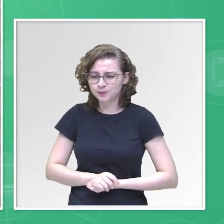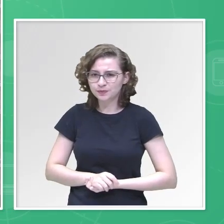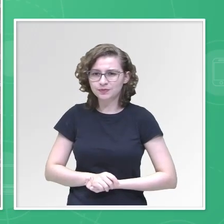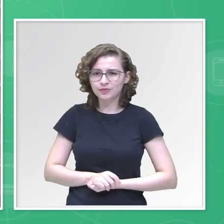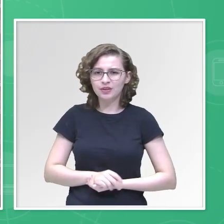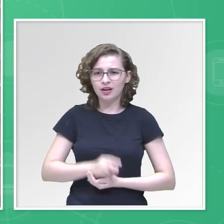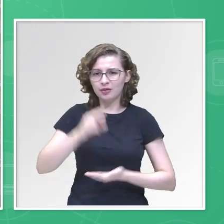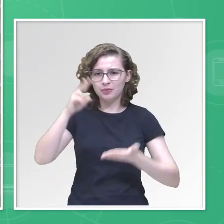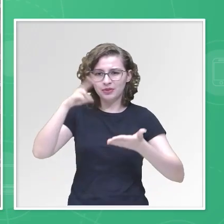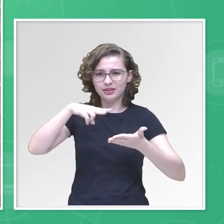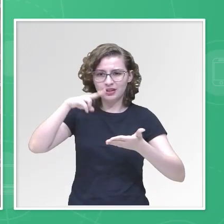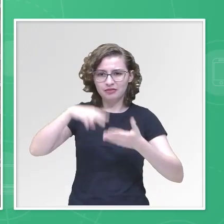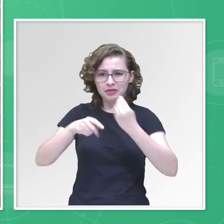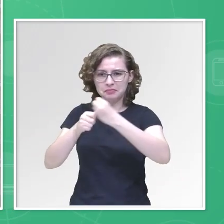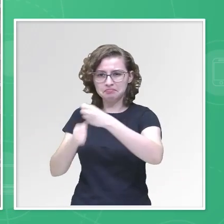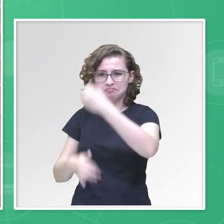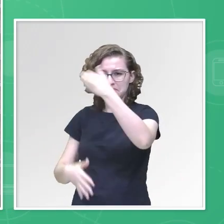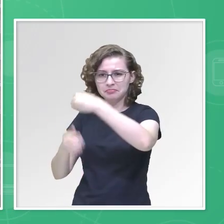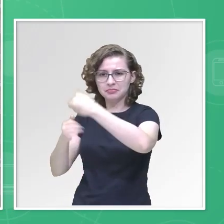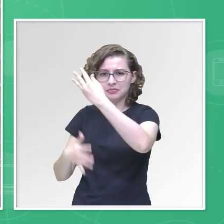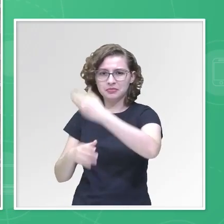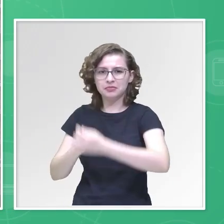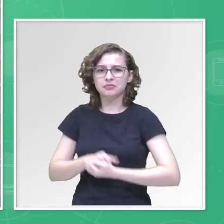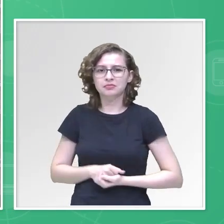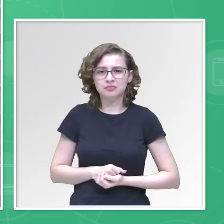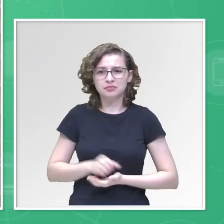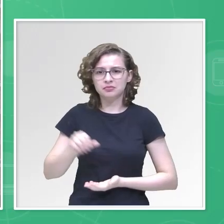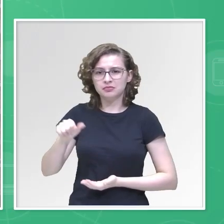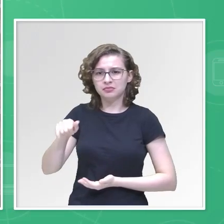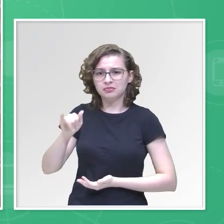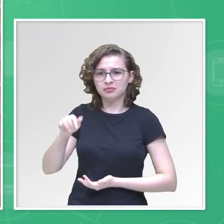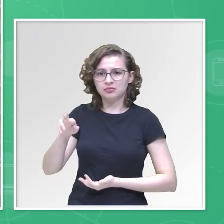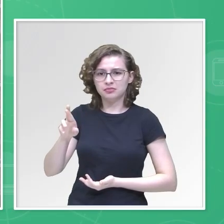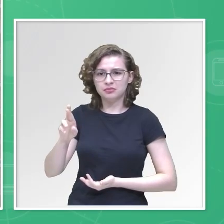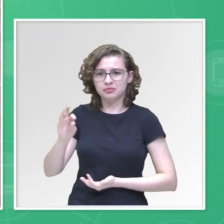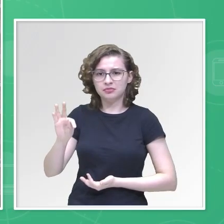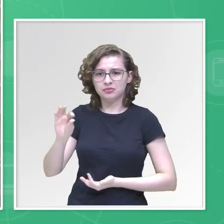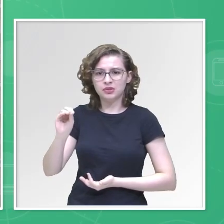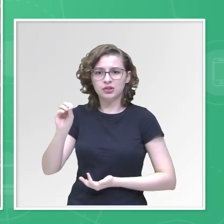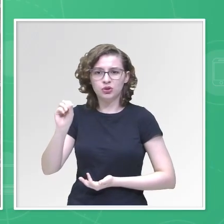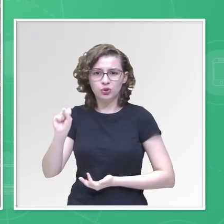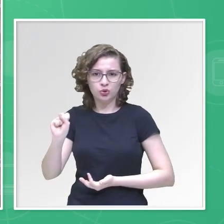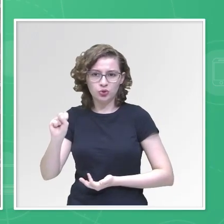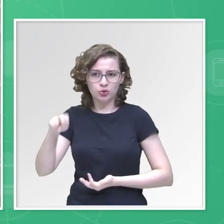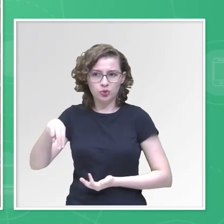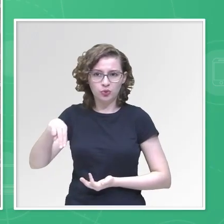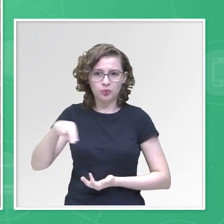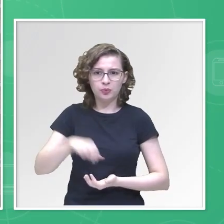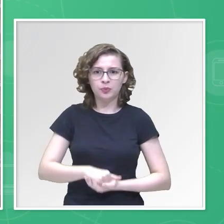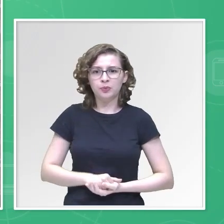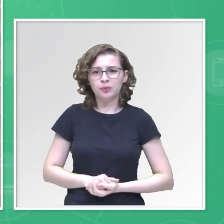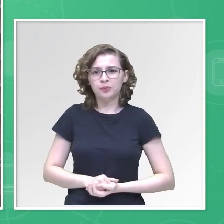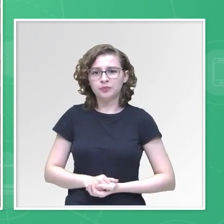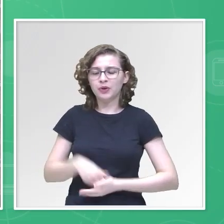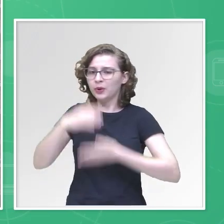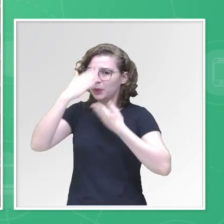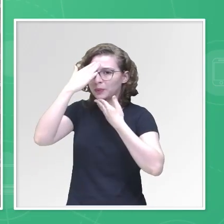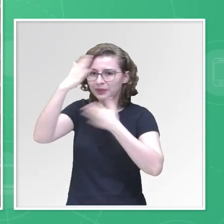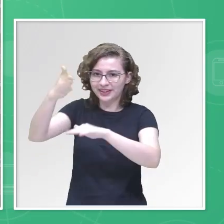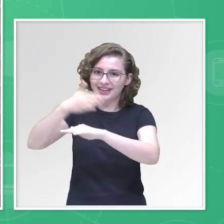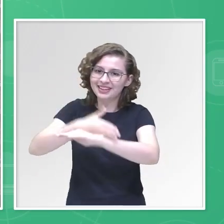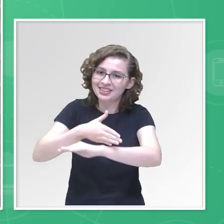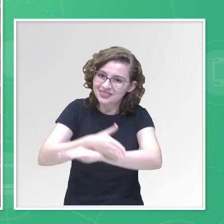muita gente passa tão rápido que eu não consigo ler o Airton Souza gente Obrigada pela participação de vocês se é bom